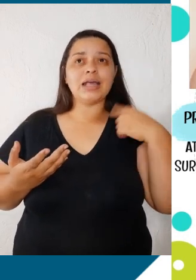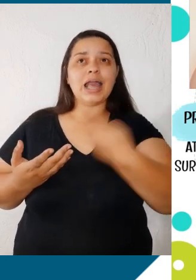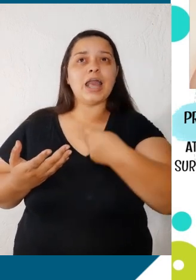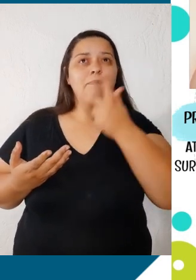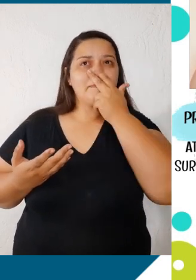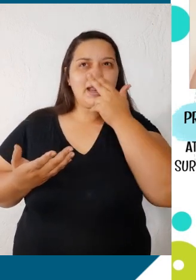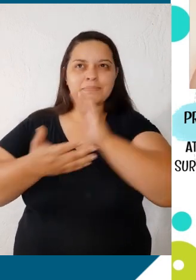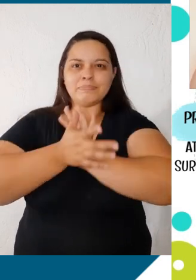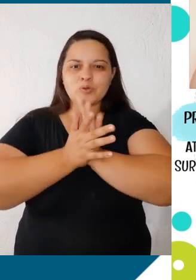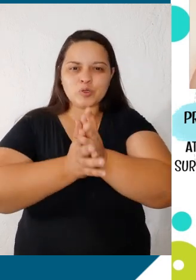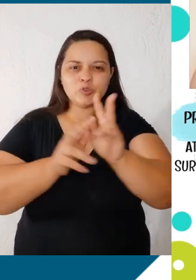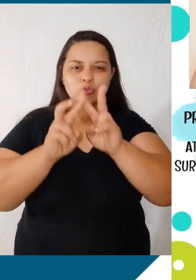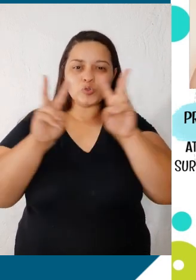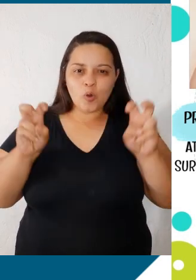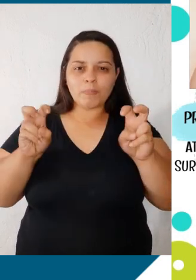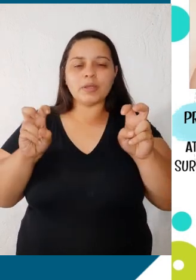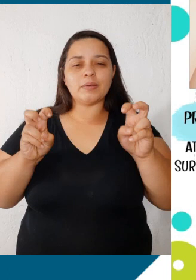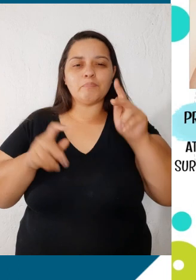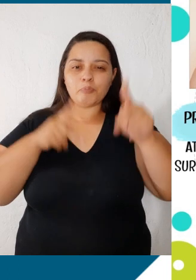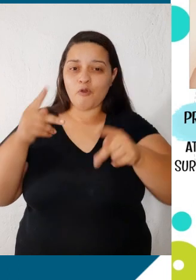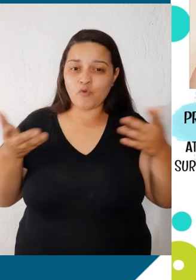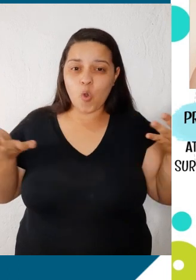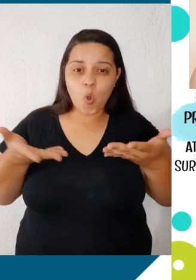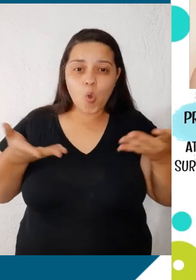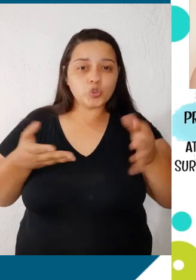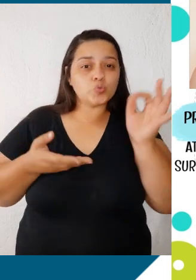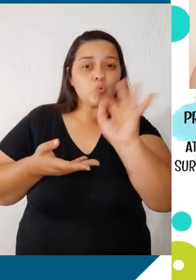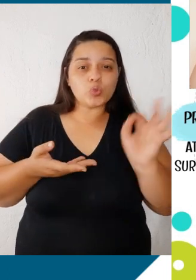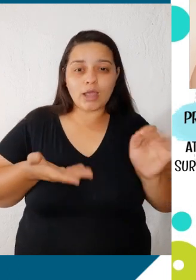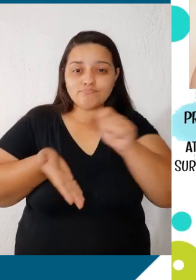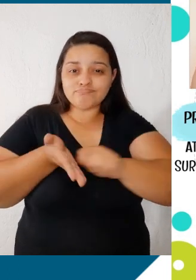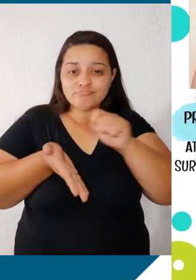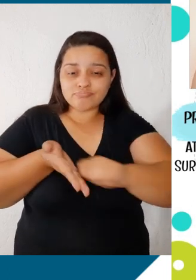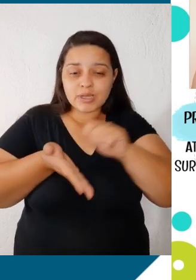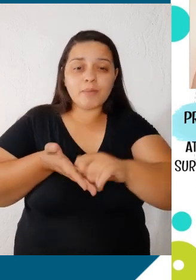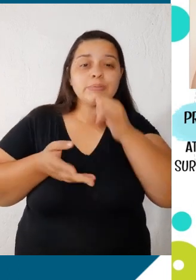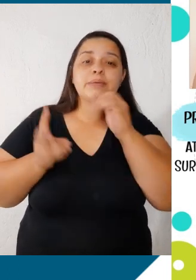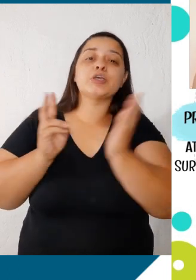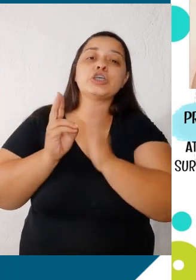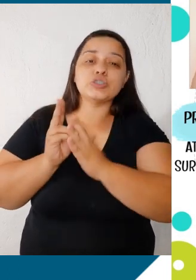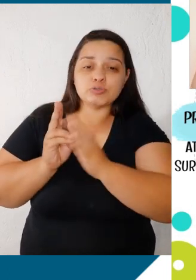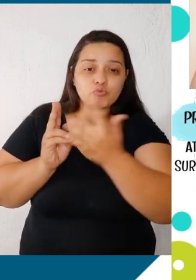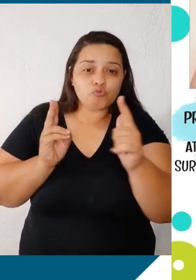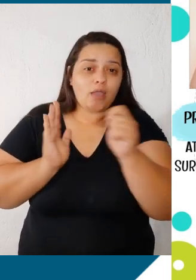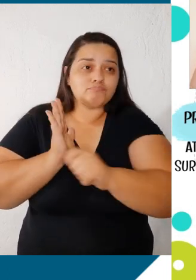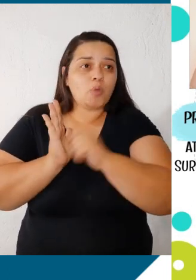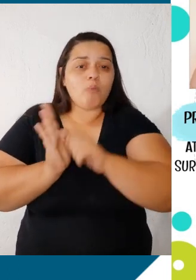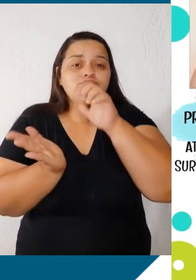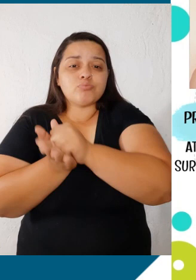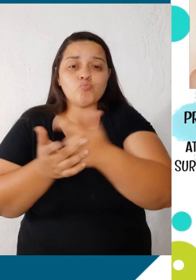reforçamos preconceitos contra povos dos dias de hoje que não têm escrita, como sociedades indígenas brasileiras, por